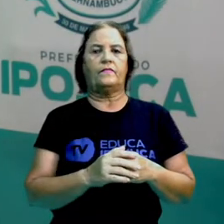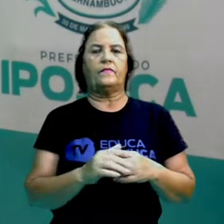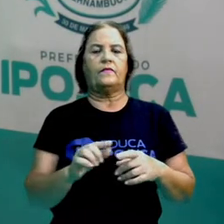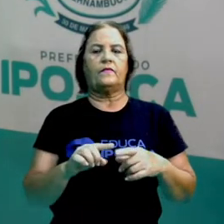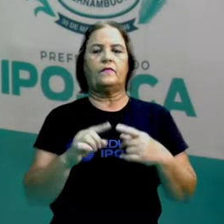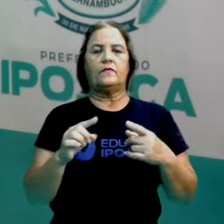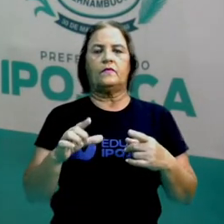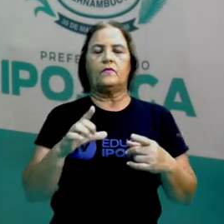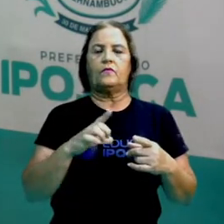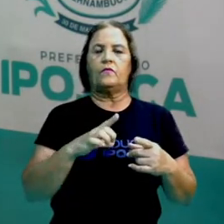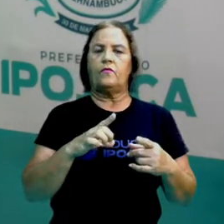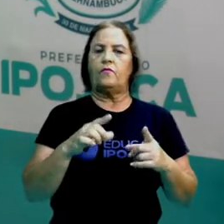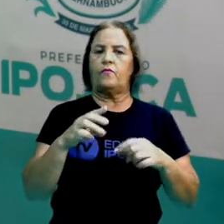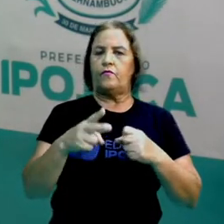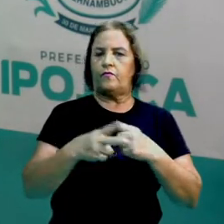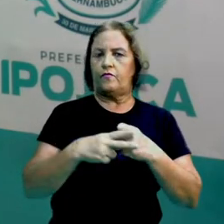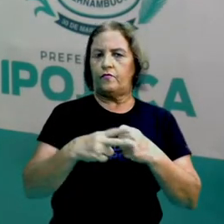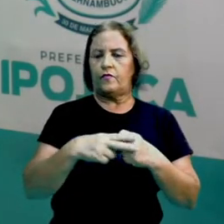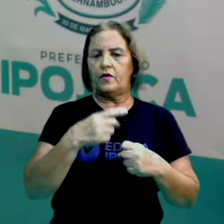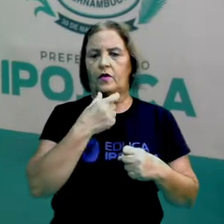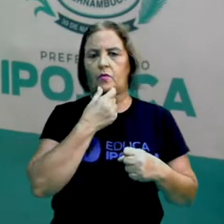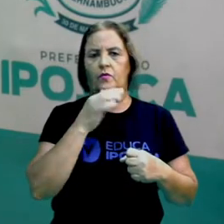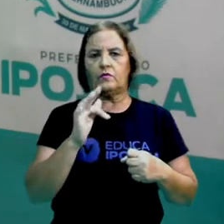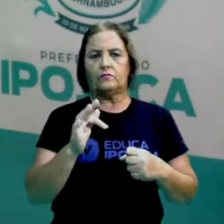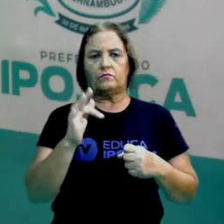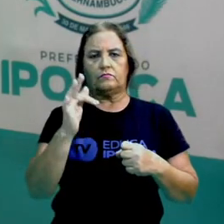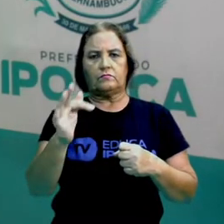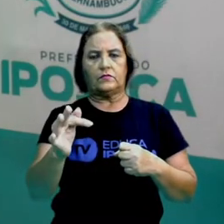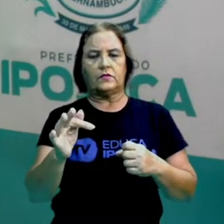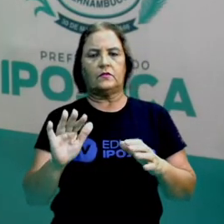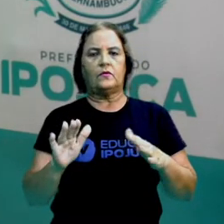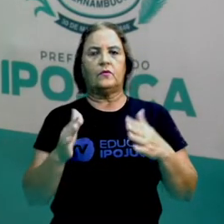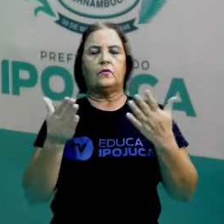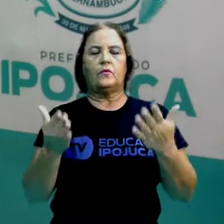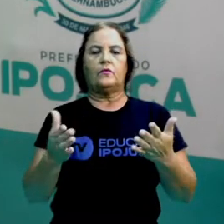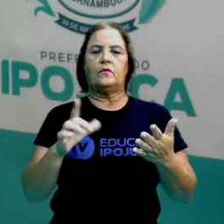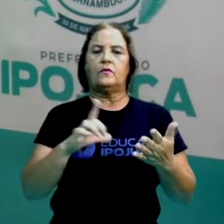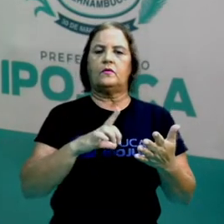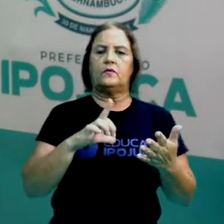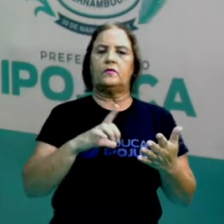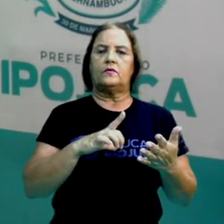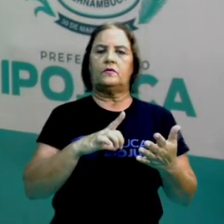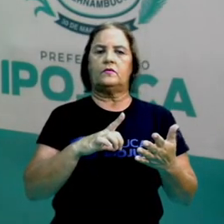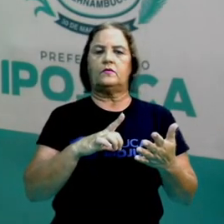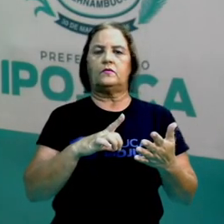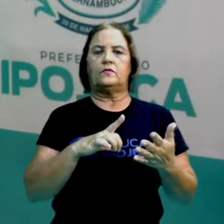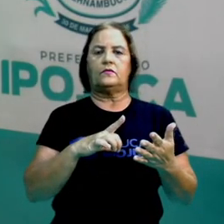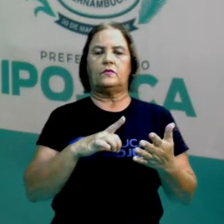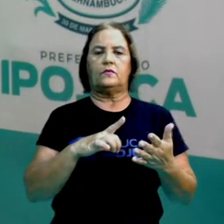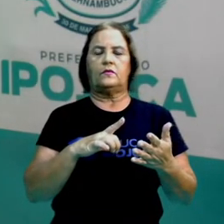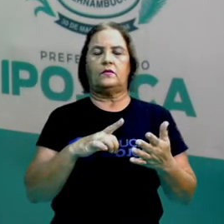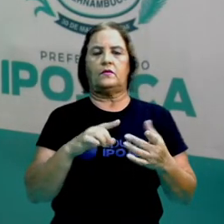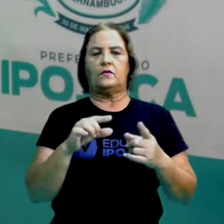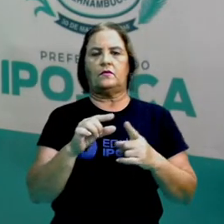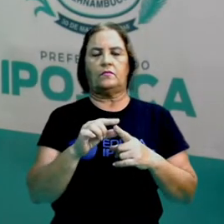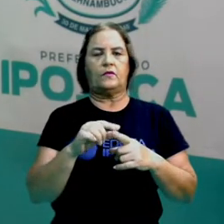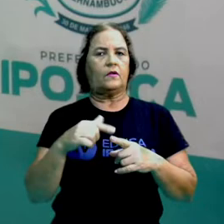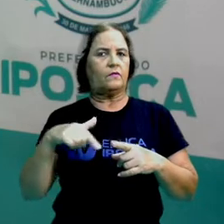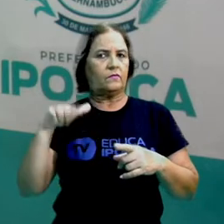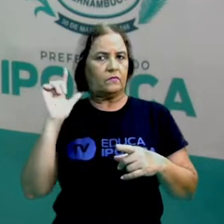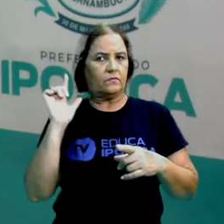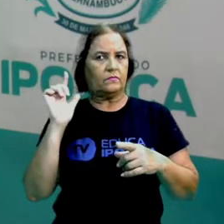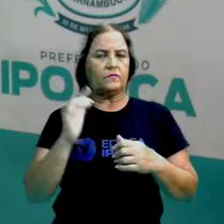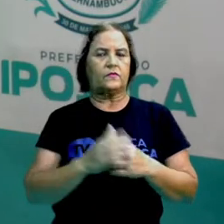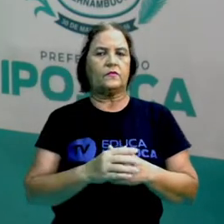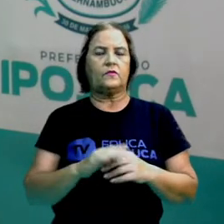o verbo em inglês está no infinitivo quando ele vem com a parte o seu antes dele em português